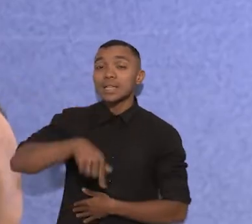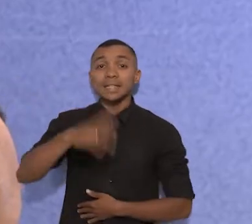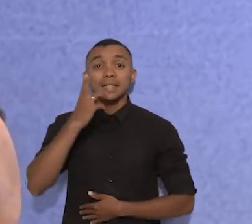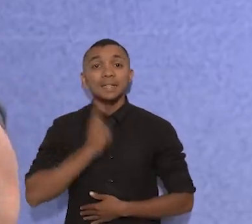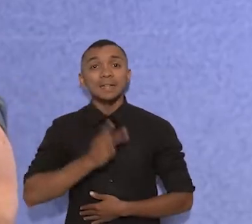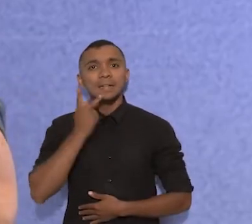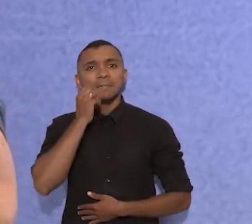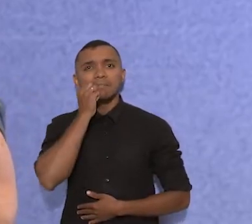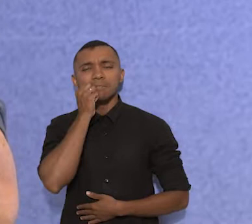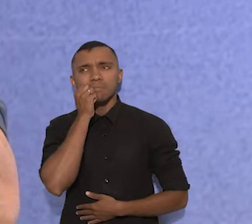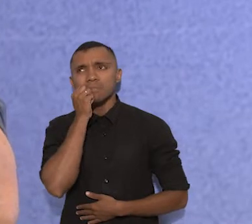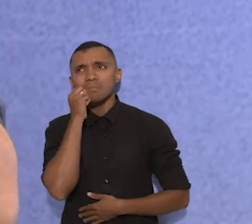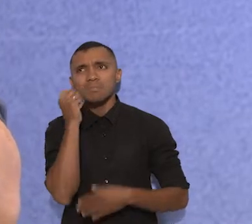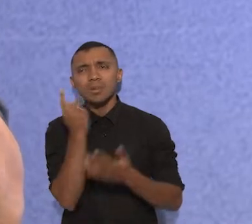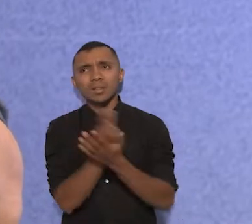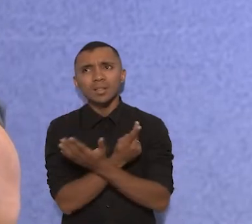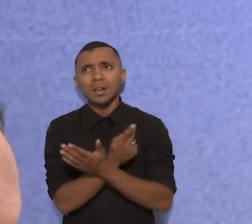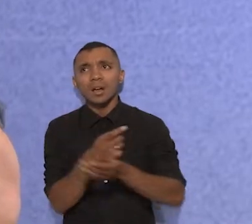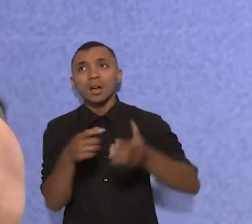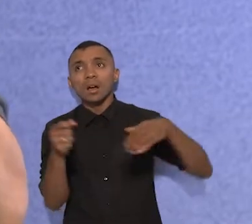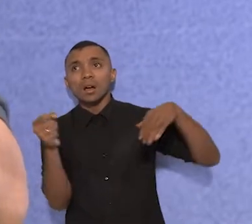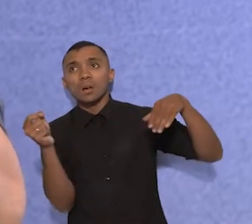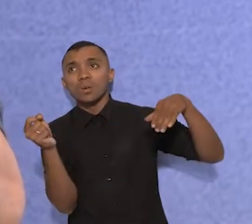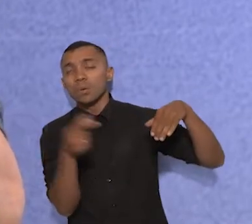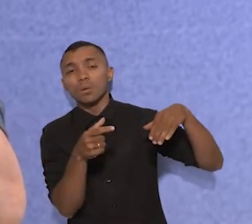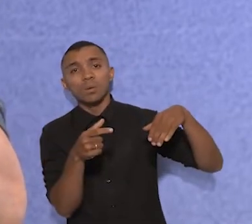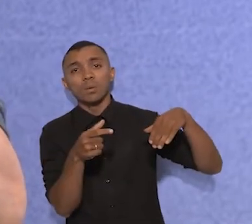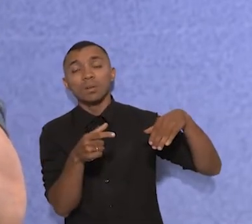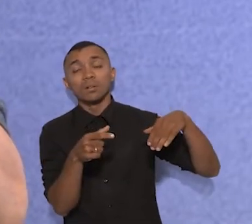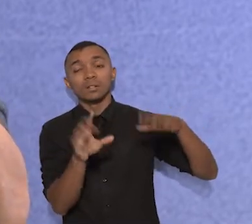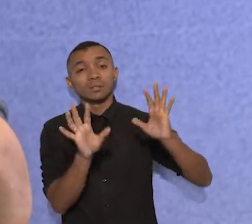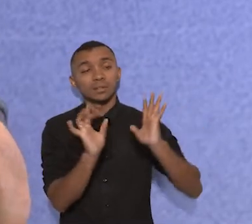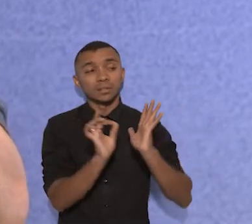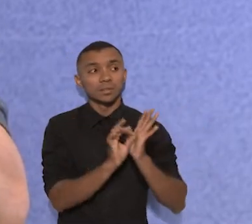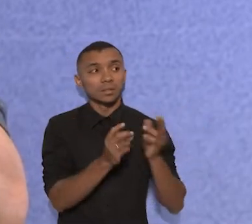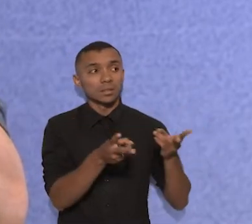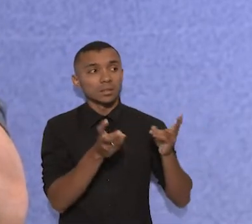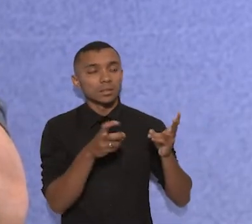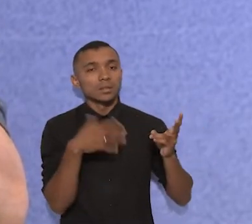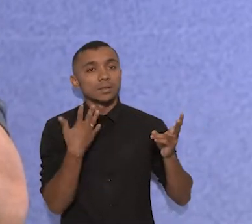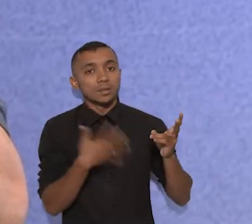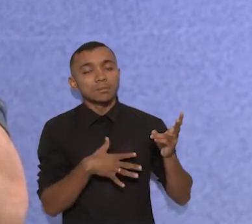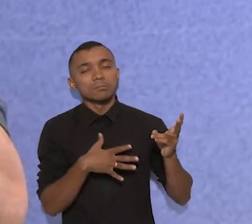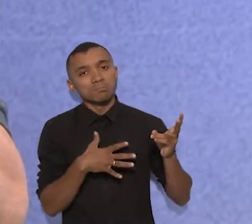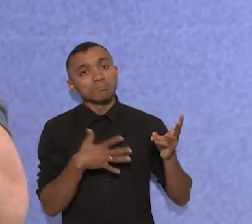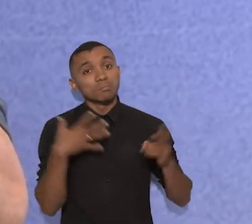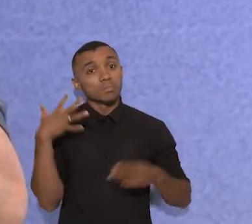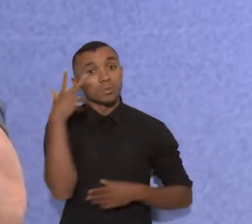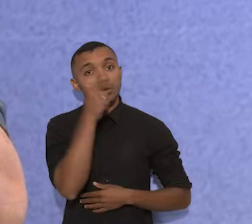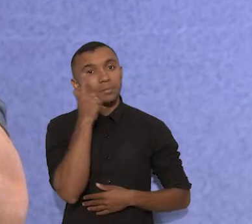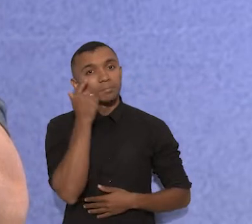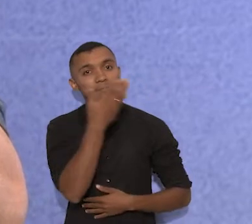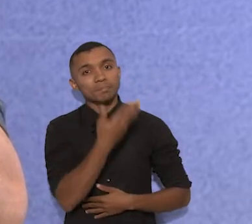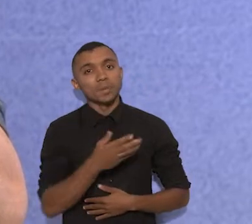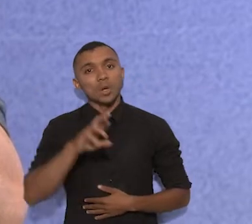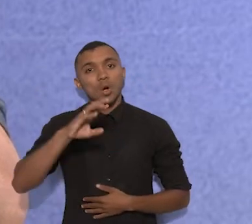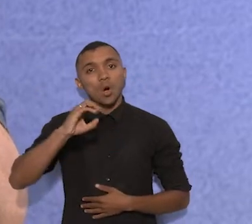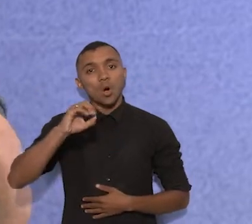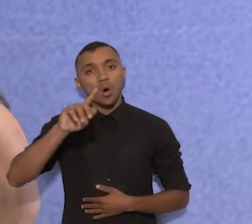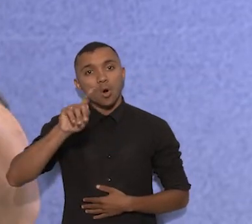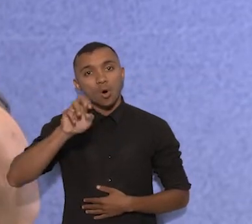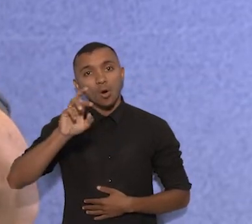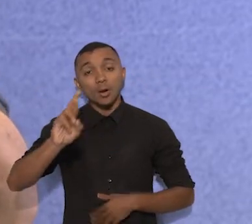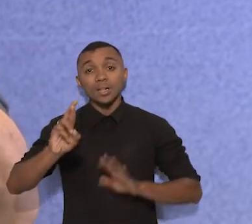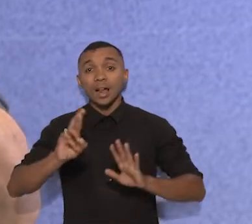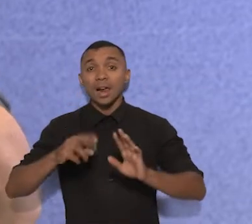um gol do acaso, muito mais de uma plasticidade muito bonita do Guedes, do Roger Guedes, mas